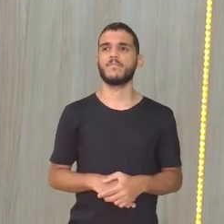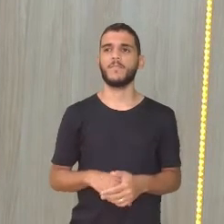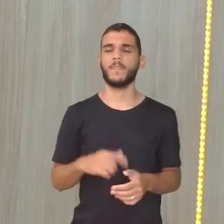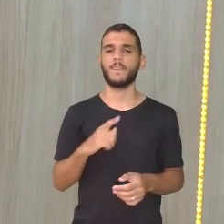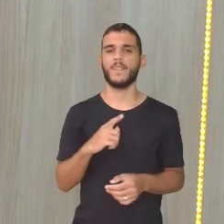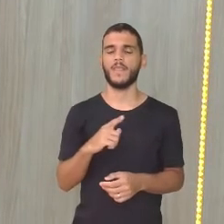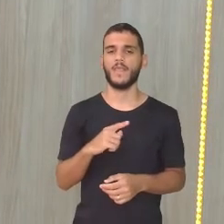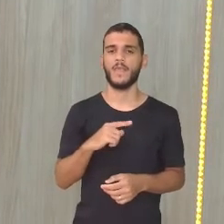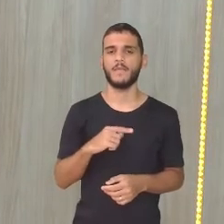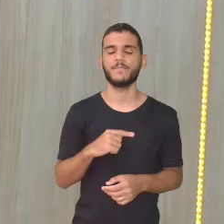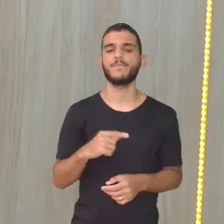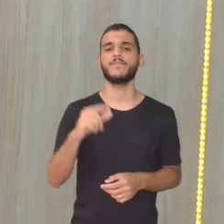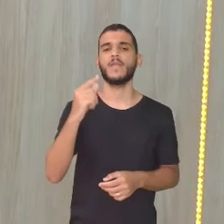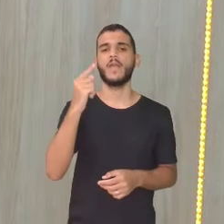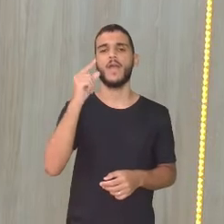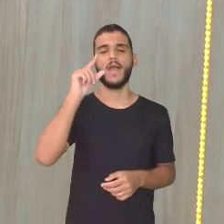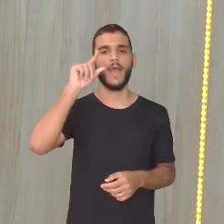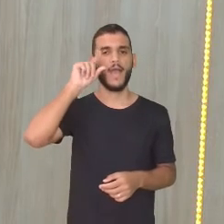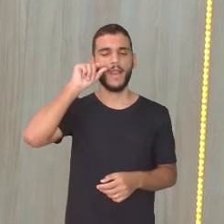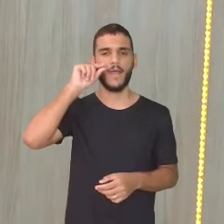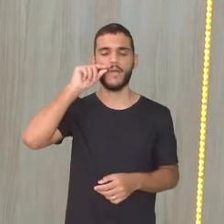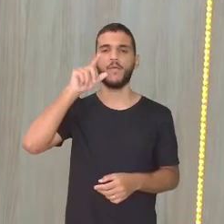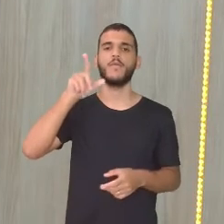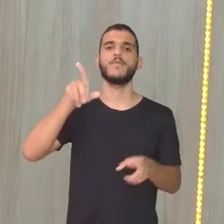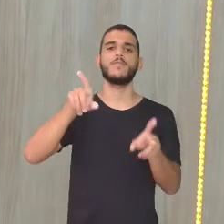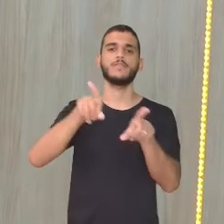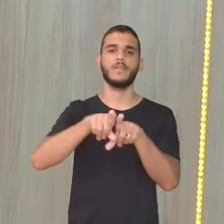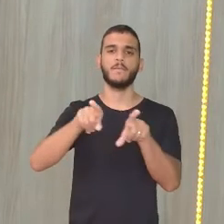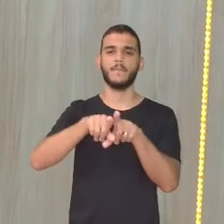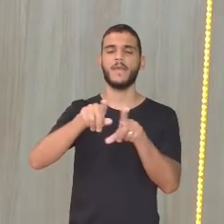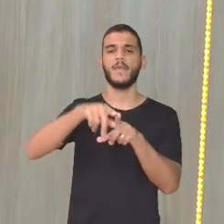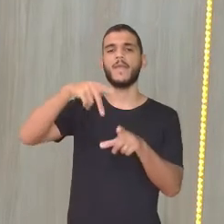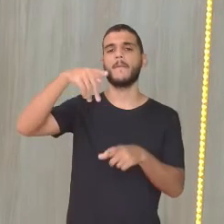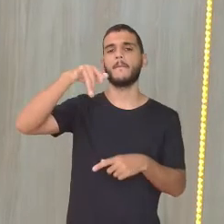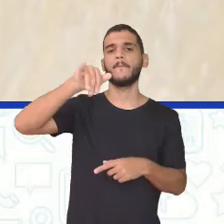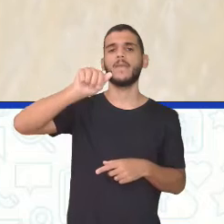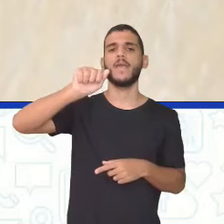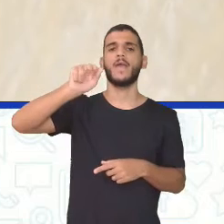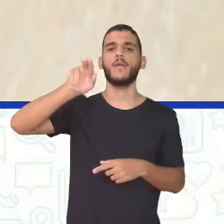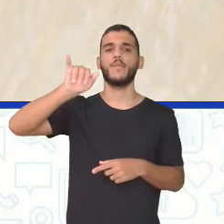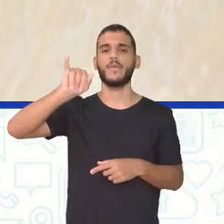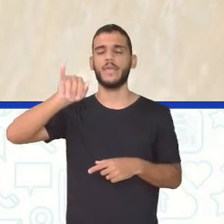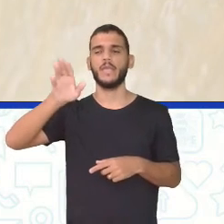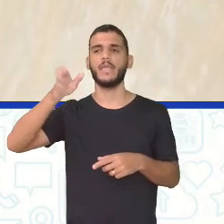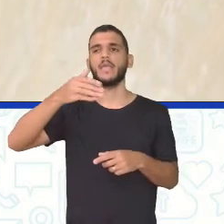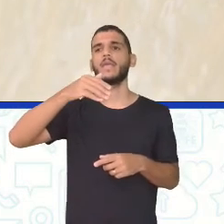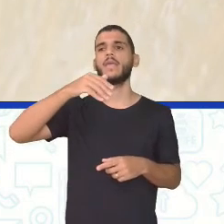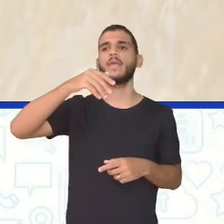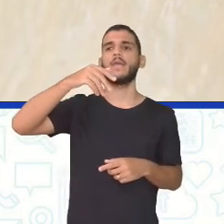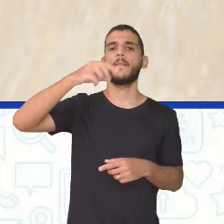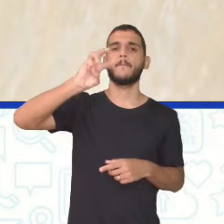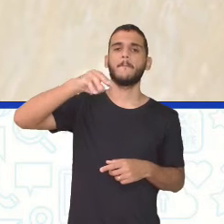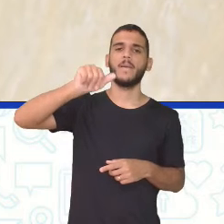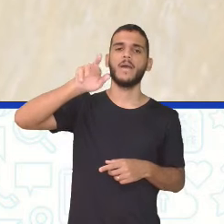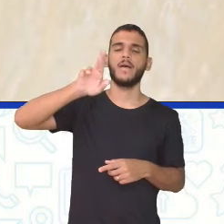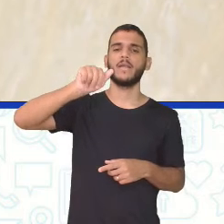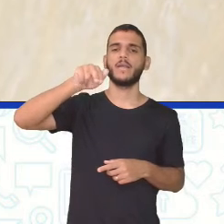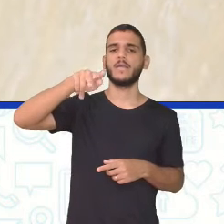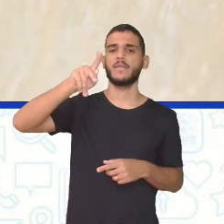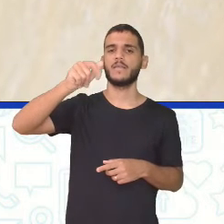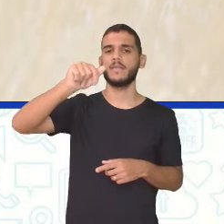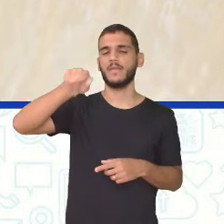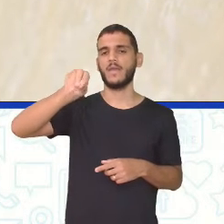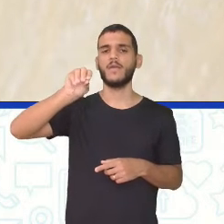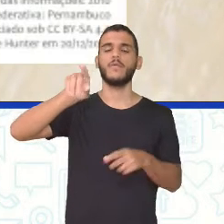Alagoas, Piauí, Maranhão e Pará, né, com os IDHs nessa medição aqui mais